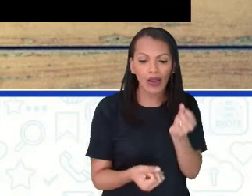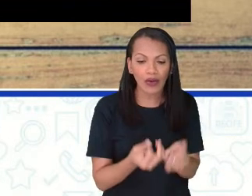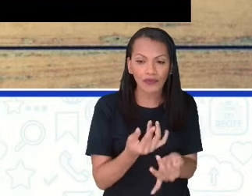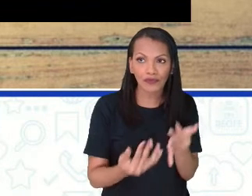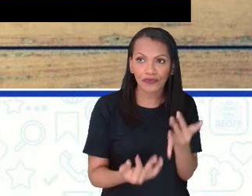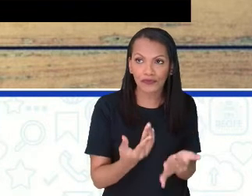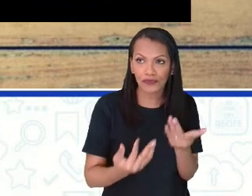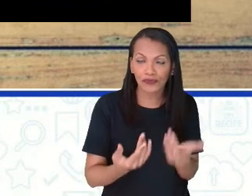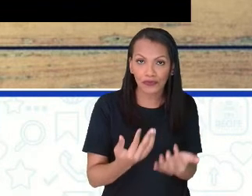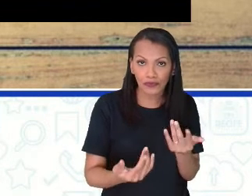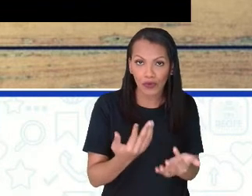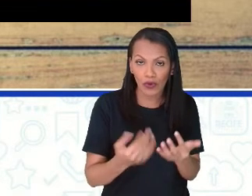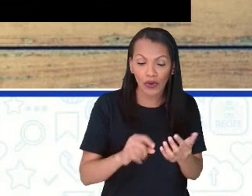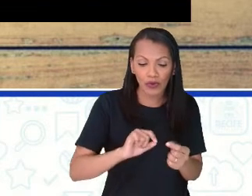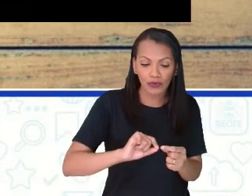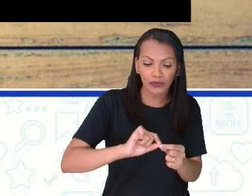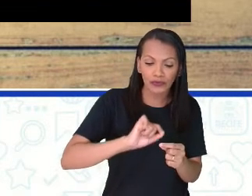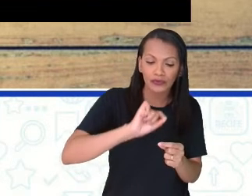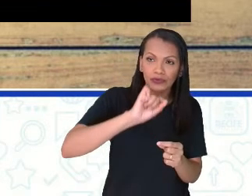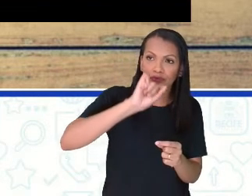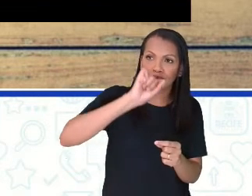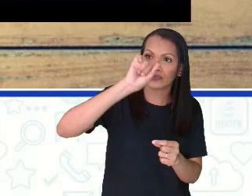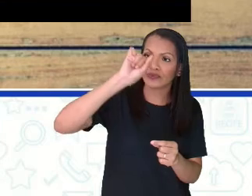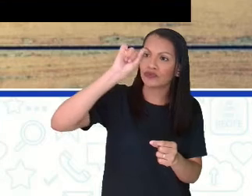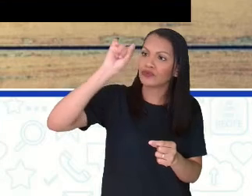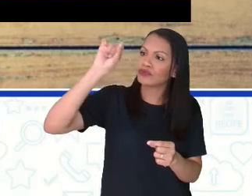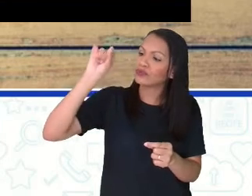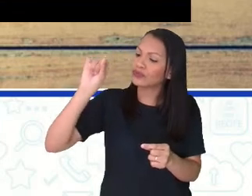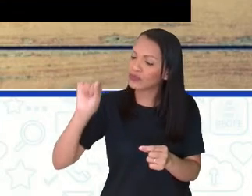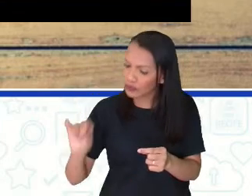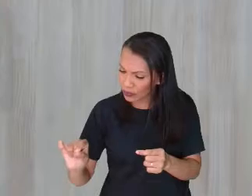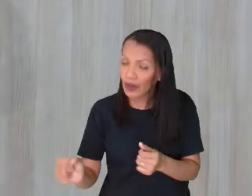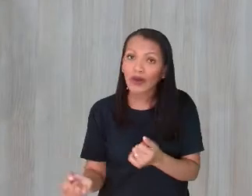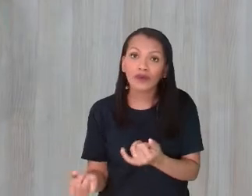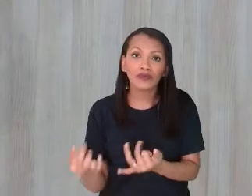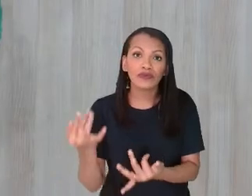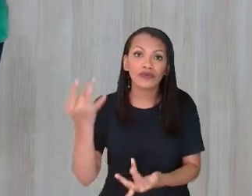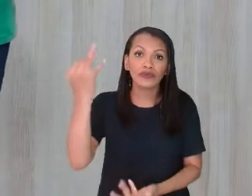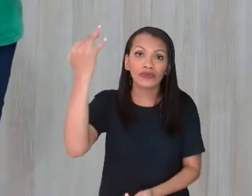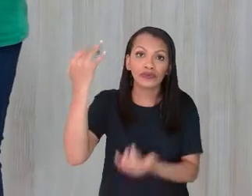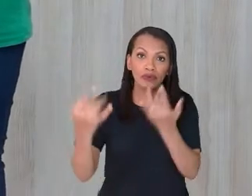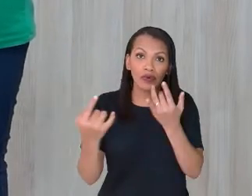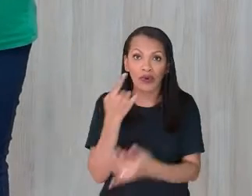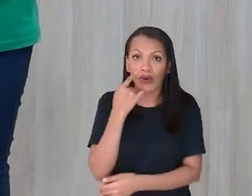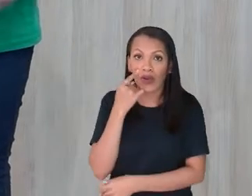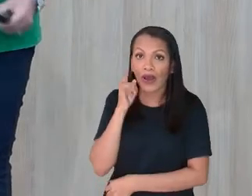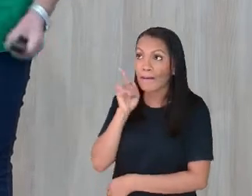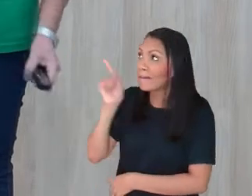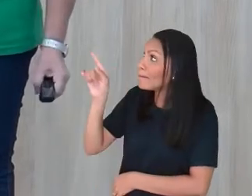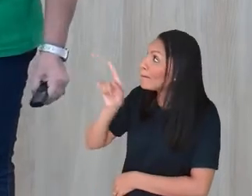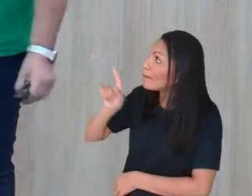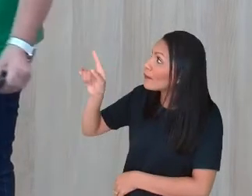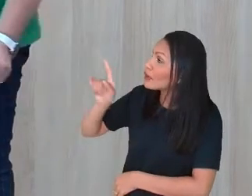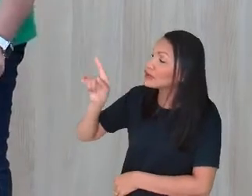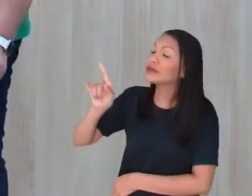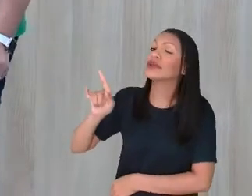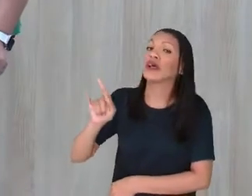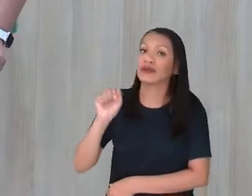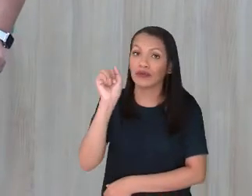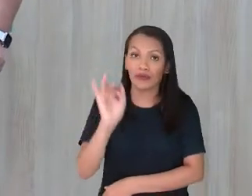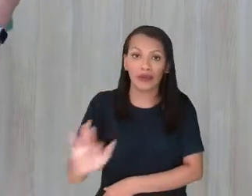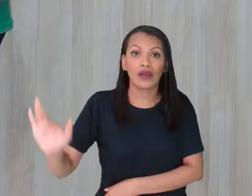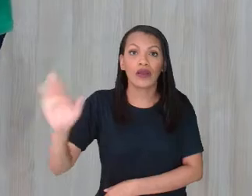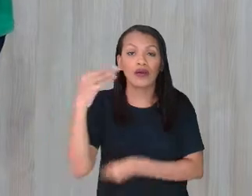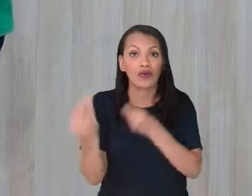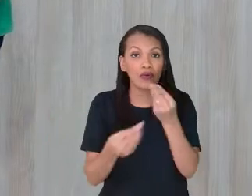sólido ficará no fundo do recipiente. Acompanhe aqui que eu vou apontar na imagem, né, como é que acontece. Então aqui